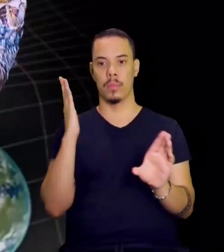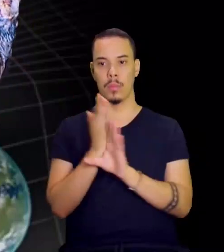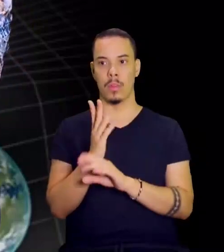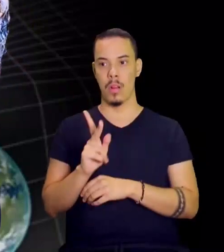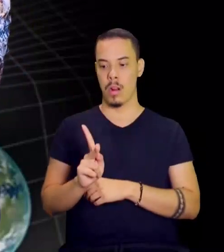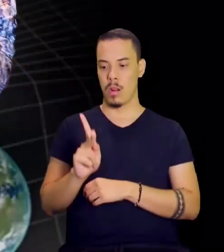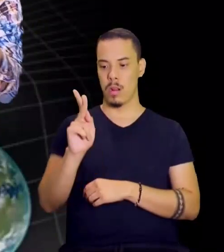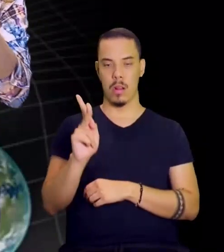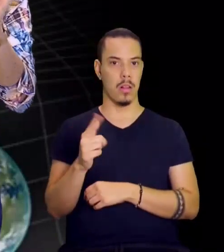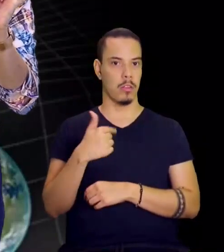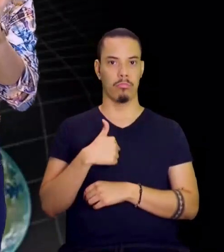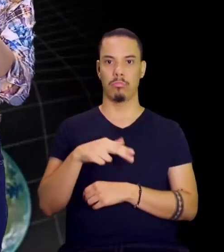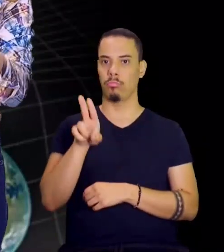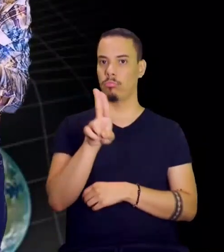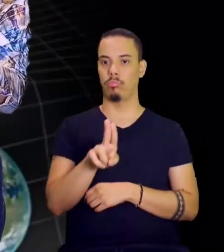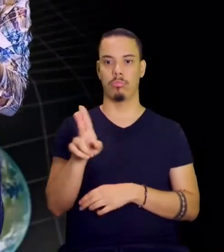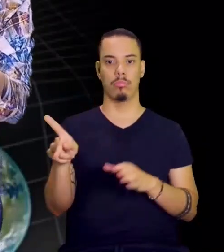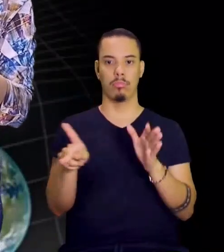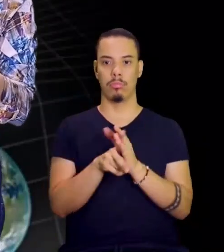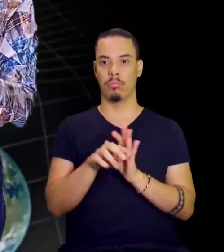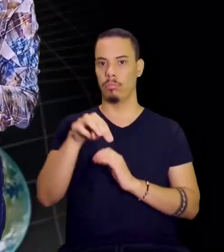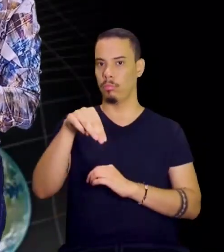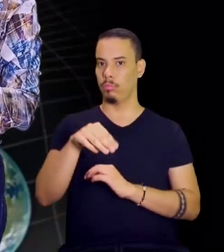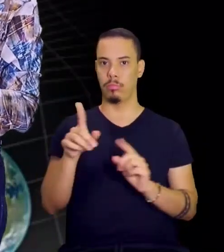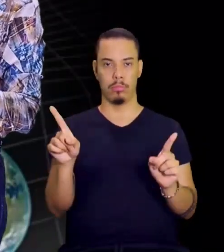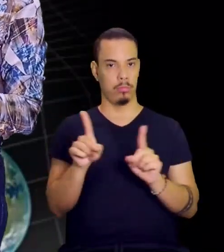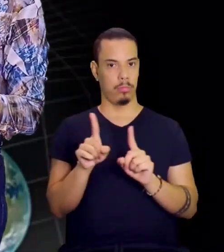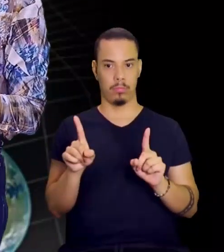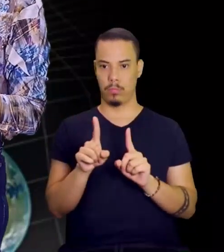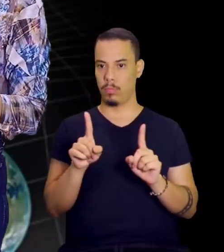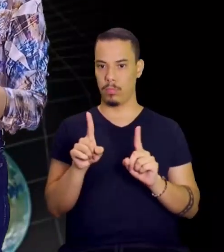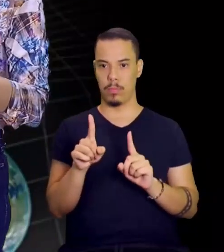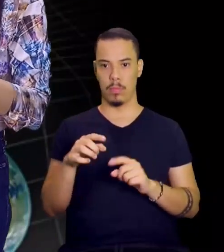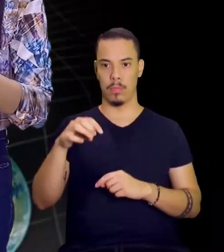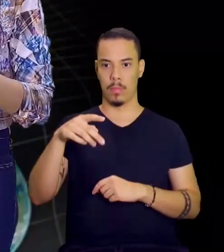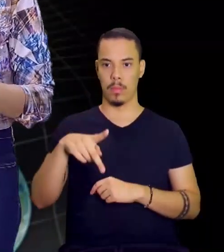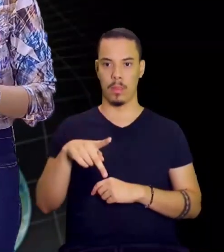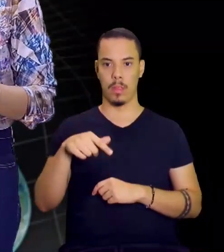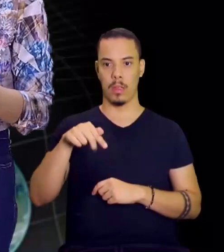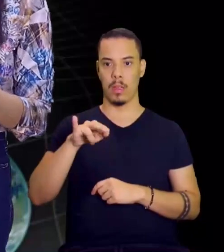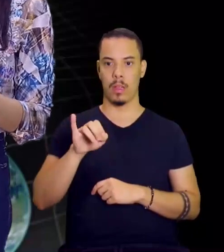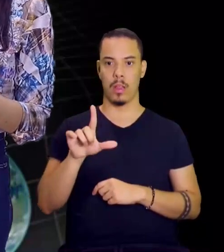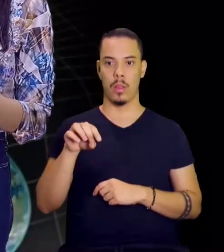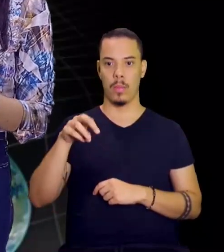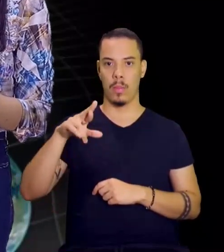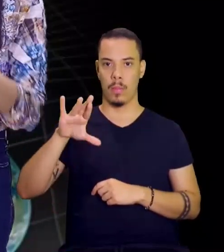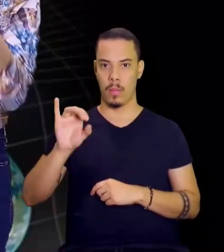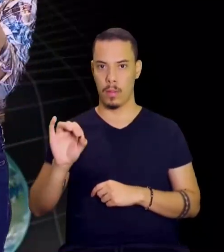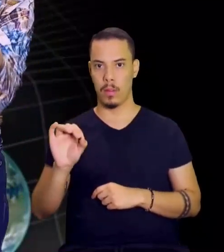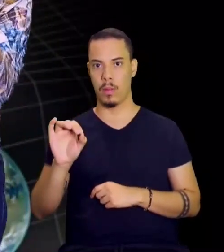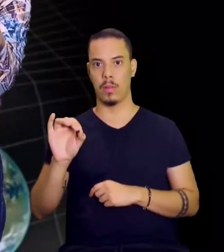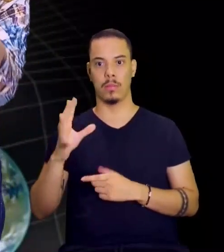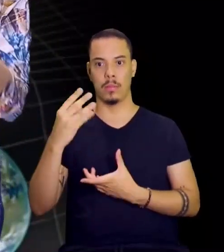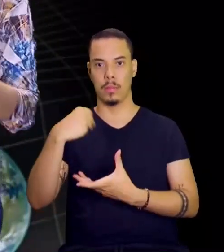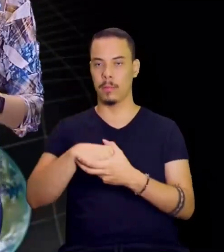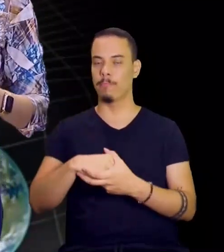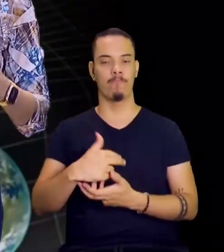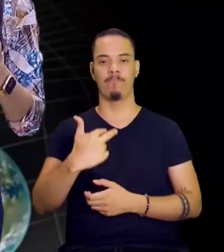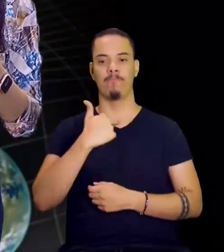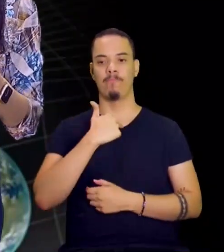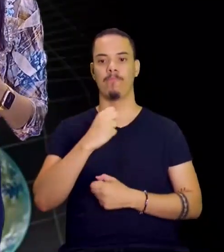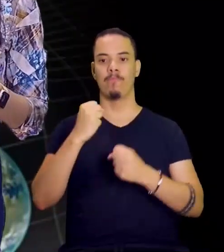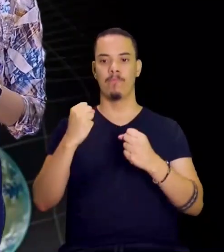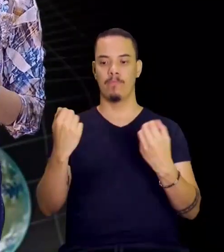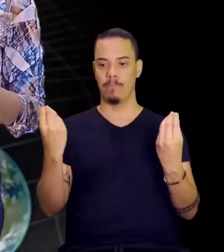pessoal, não vou usar ele somente para o M, para colocar quilo, metro, né? Ou quilômetro, que fica melhor de ser falado. Eu também posso utilizar